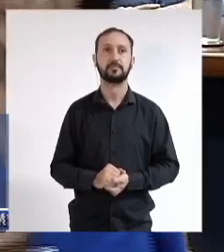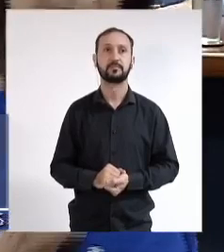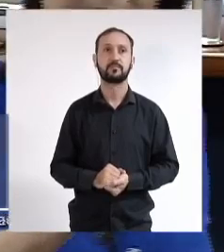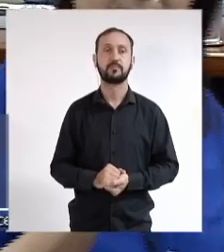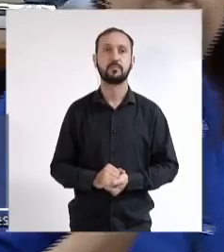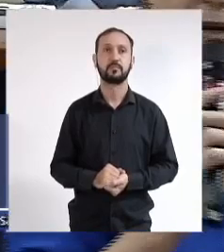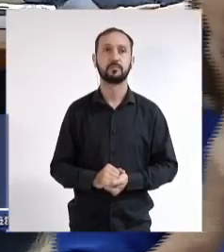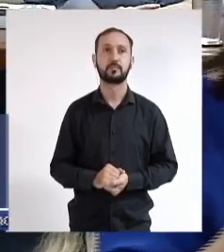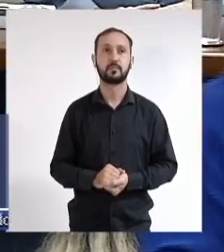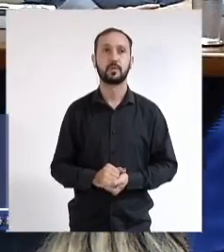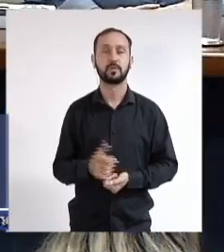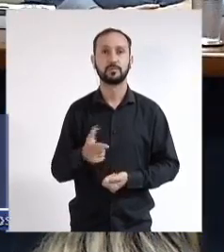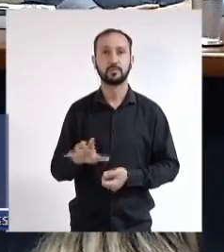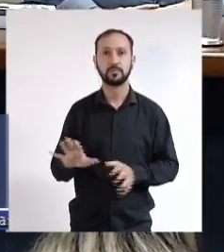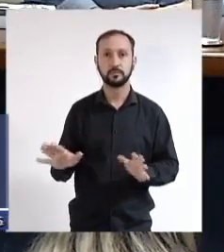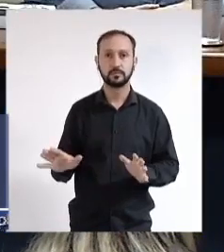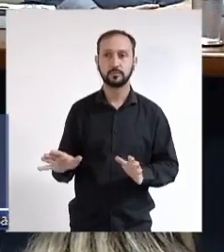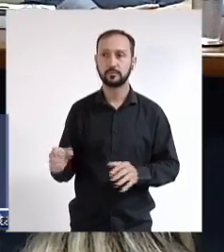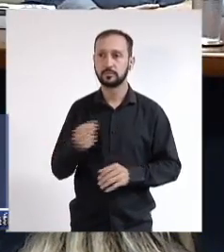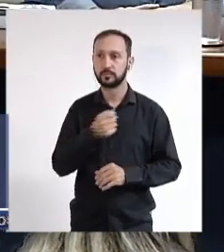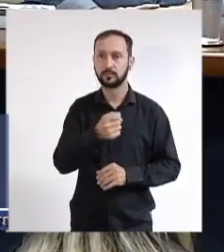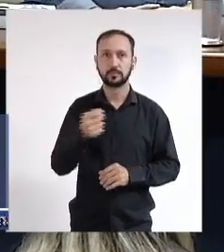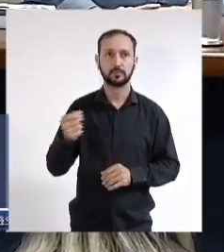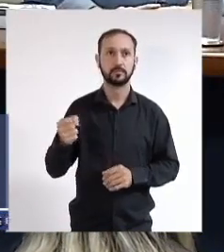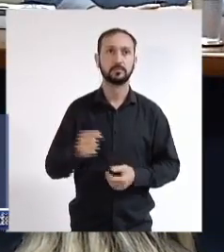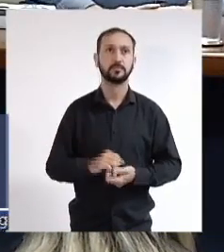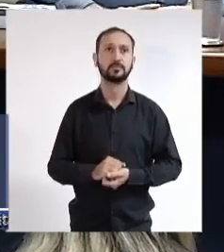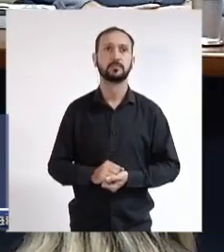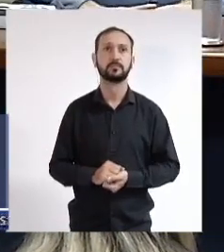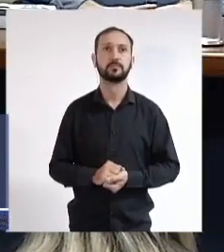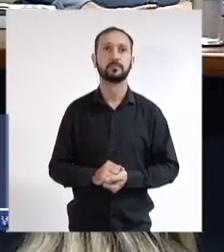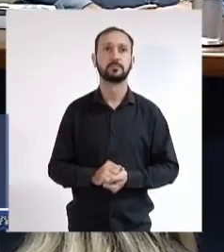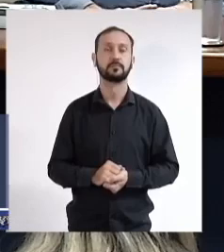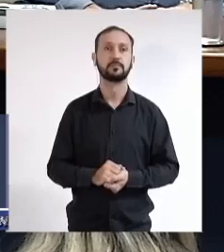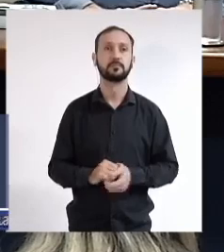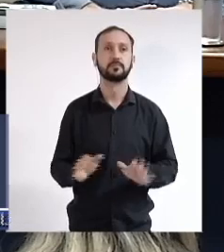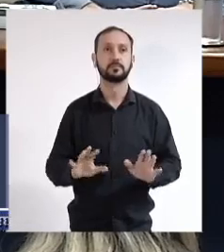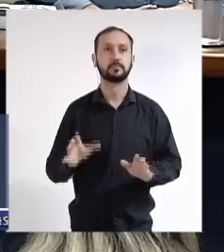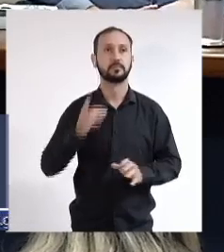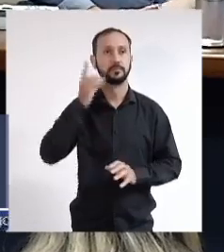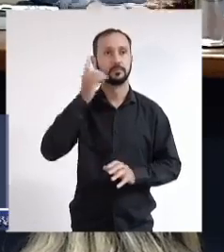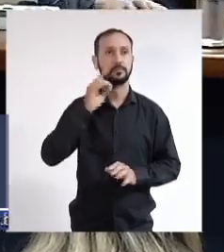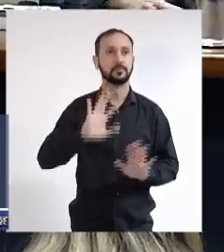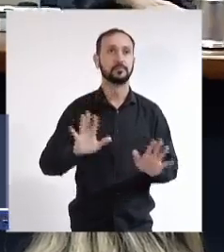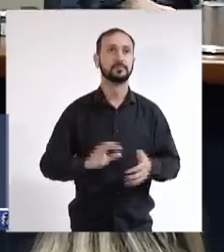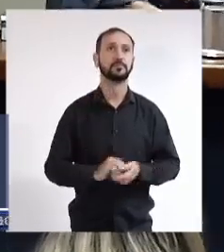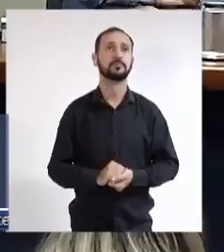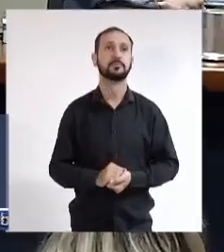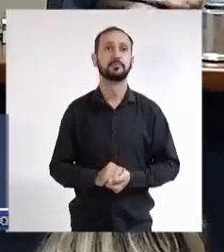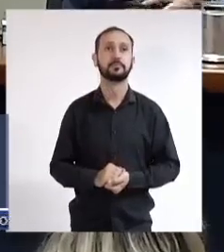mas alguém acho que não o deputado